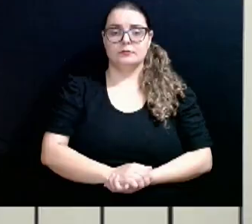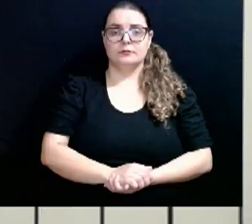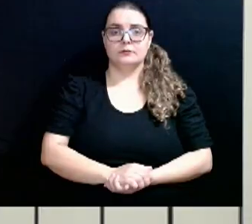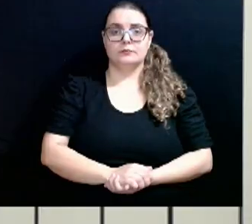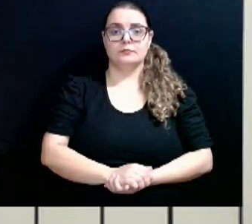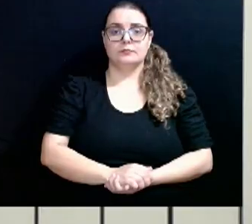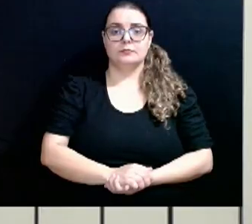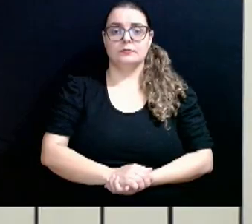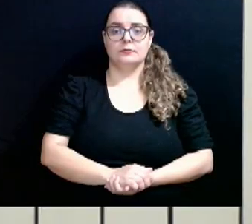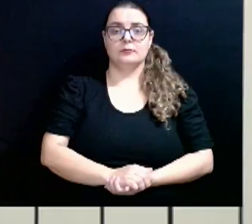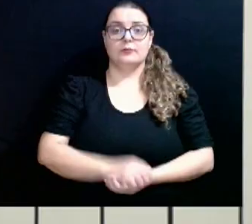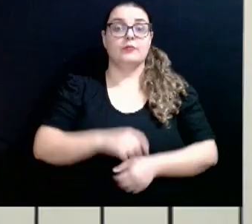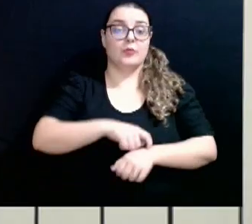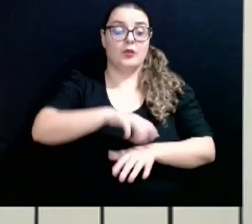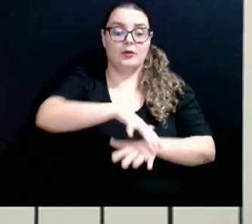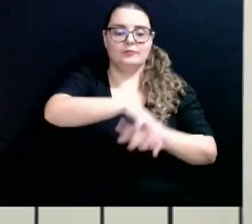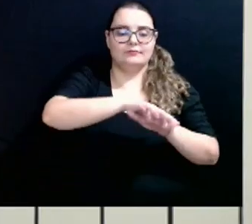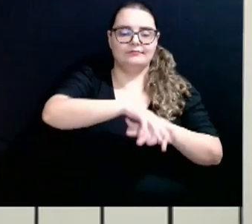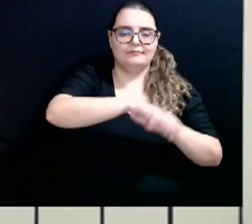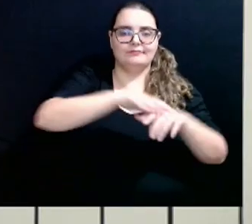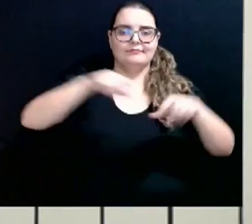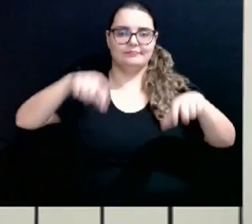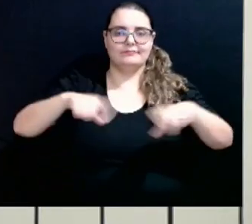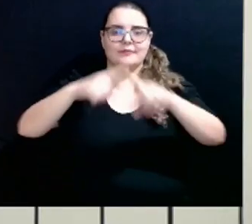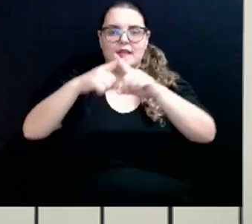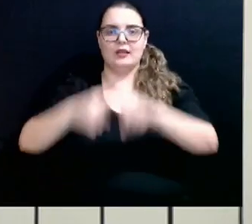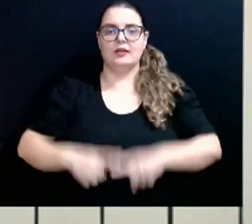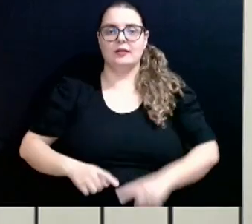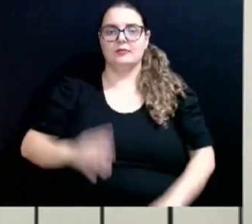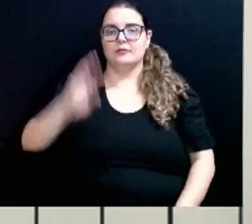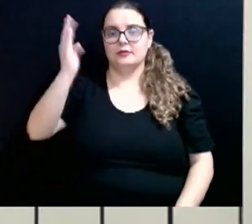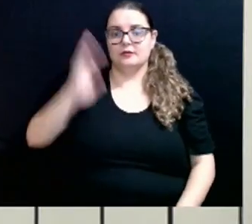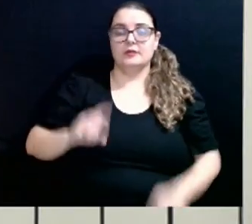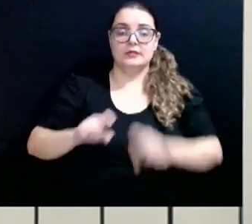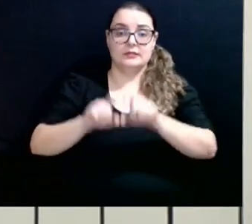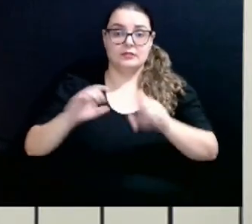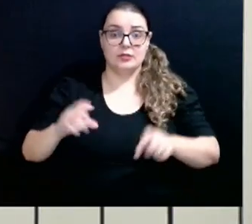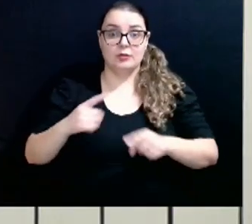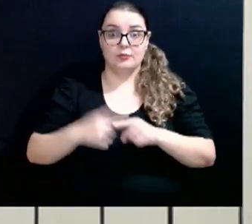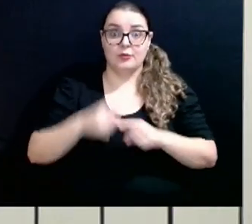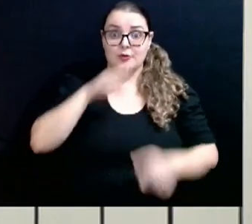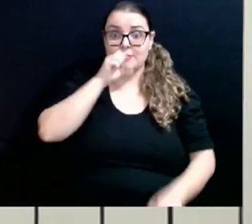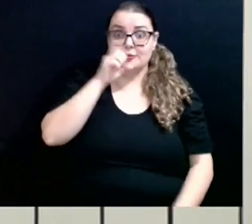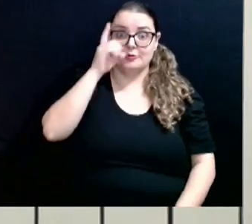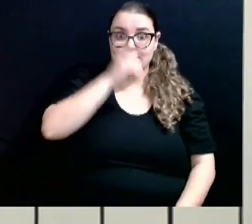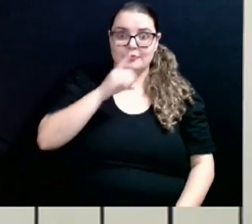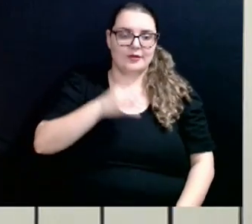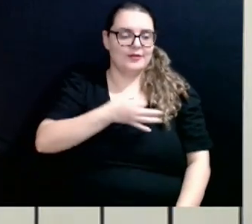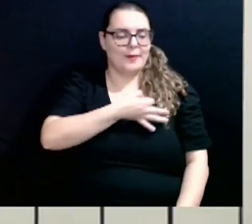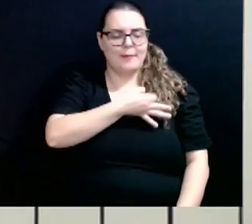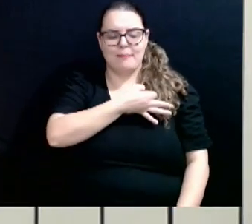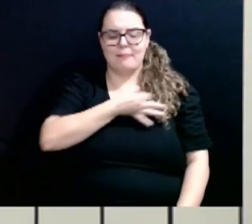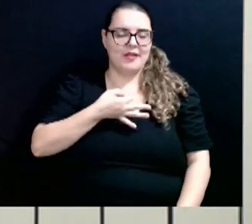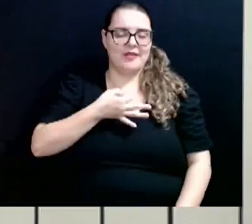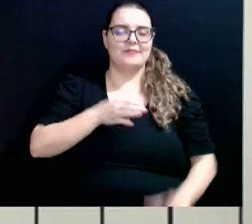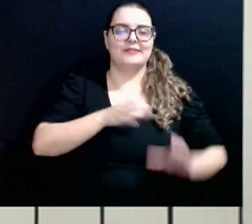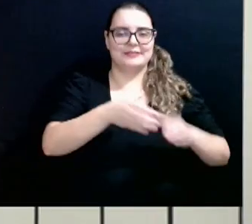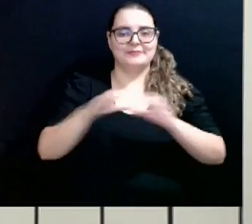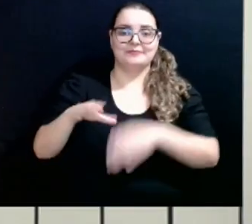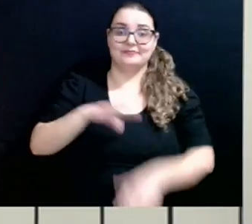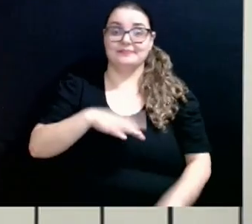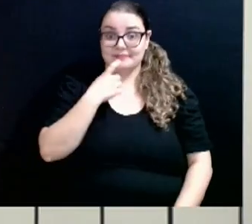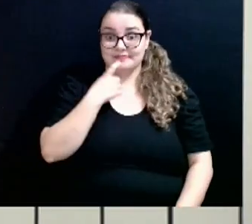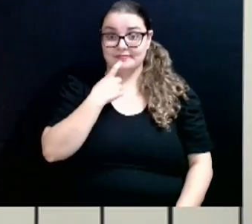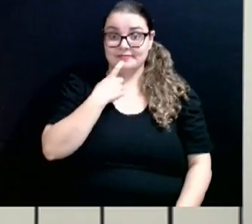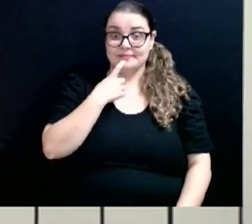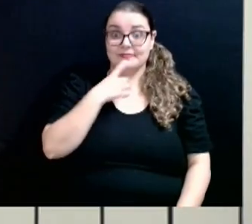Hora de balançar as redes do Campeonato Brasileiro da Série C, porque o fim de semana foi perfeito para as equipes de Campinas. No